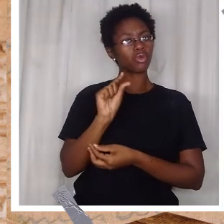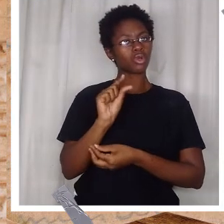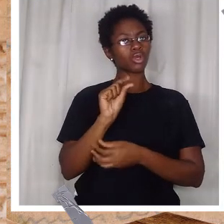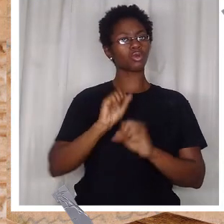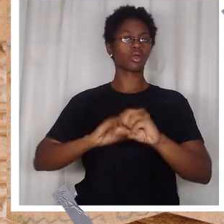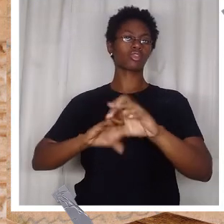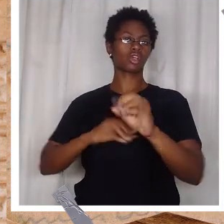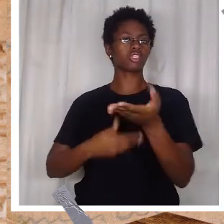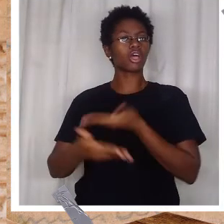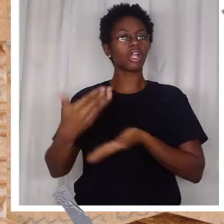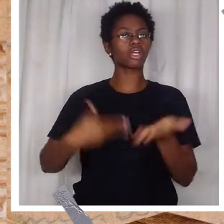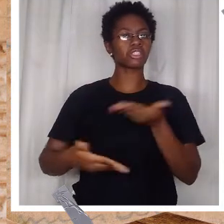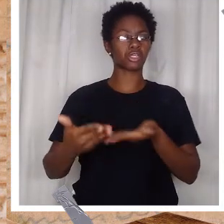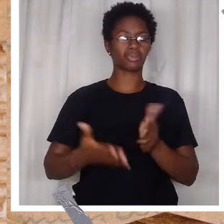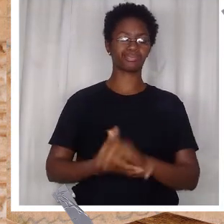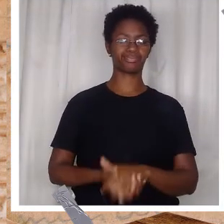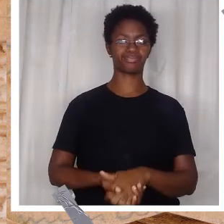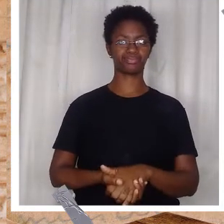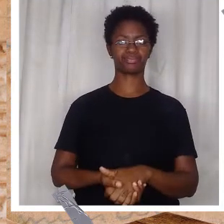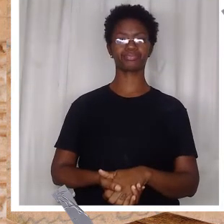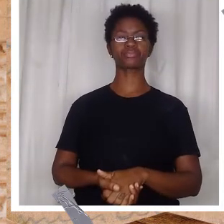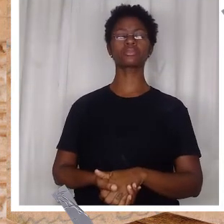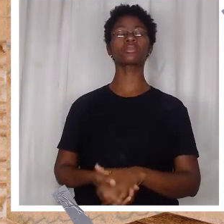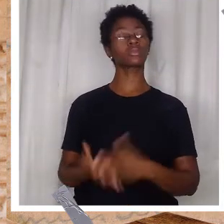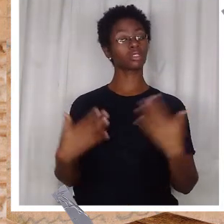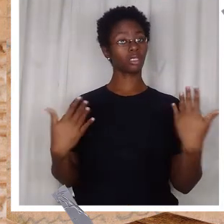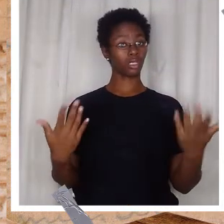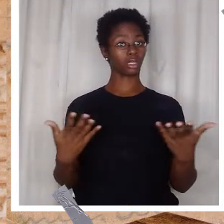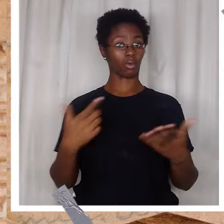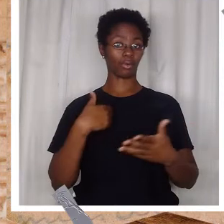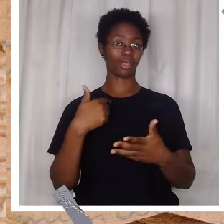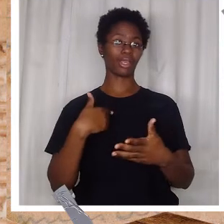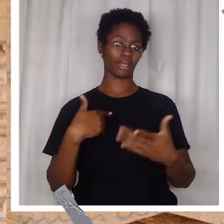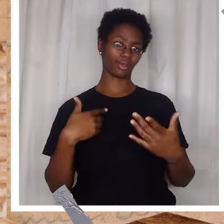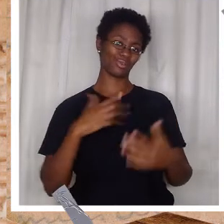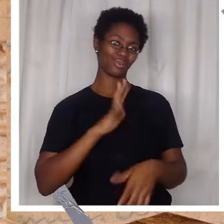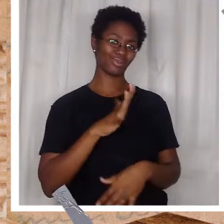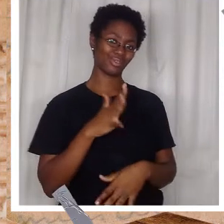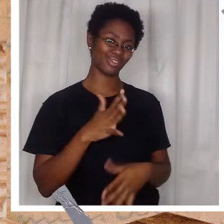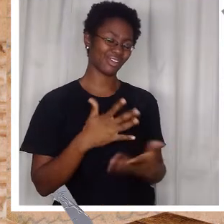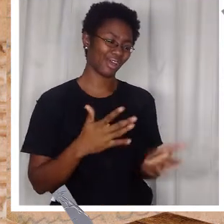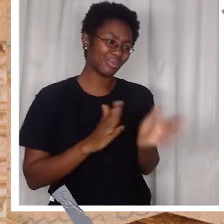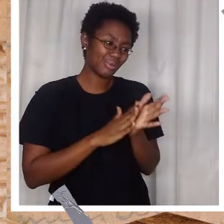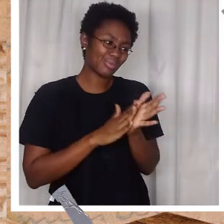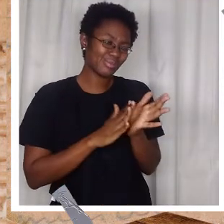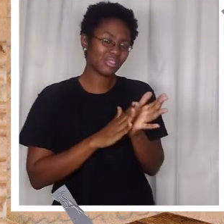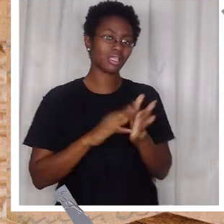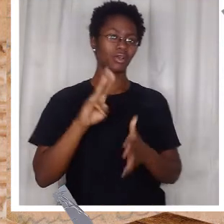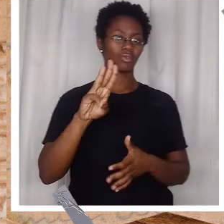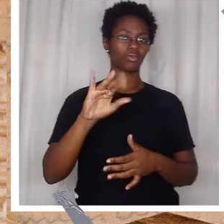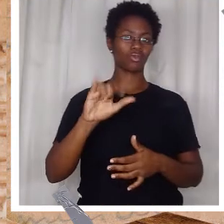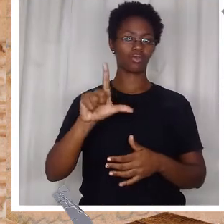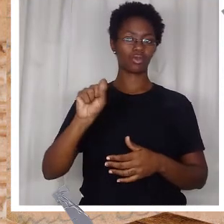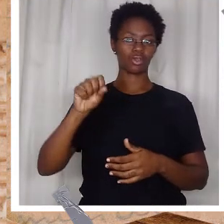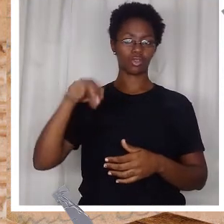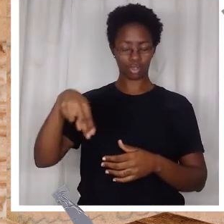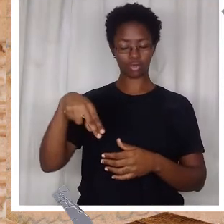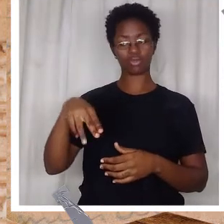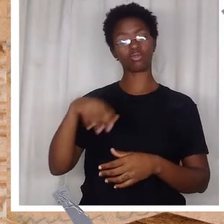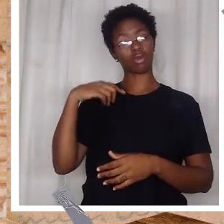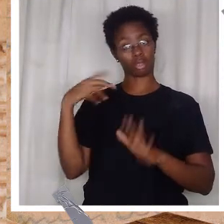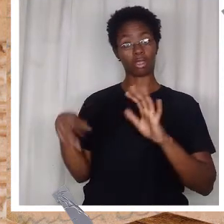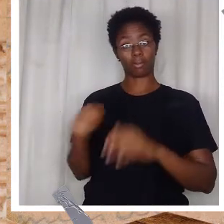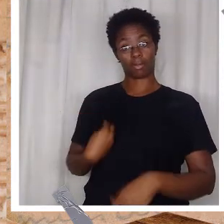educação. Eu fazer uma homenagem aqui. O Wilson participa como ator daquele projeto também,